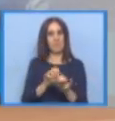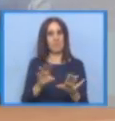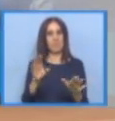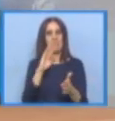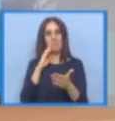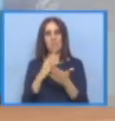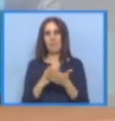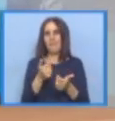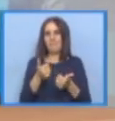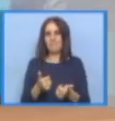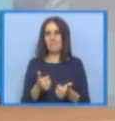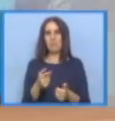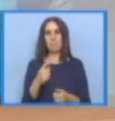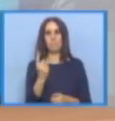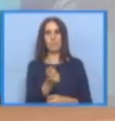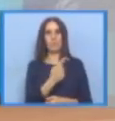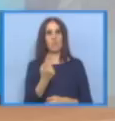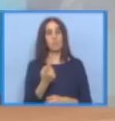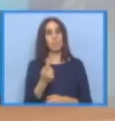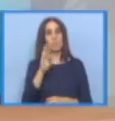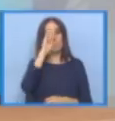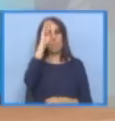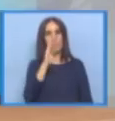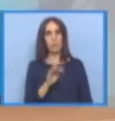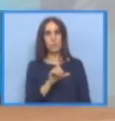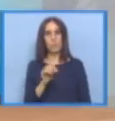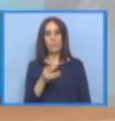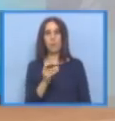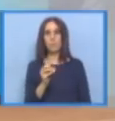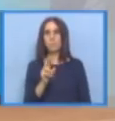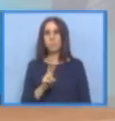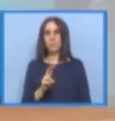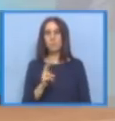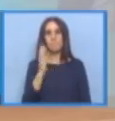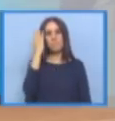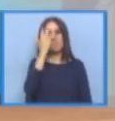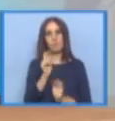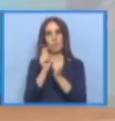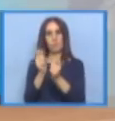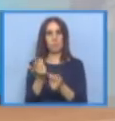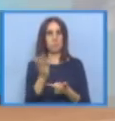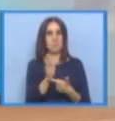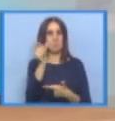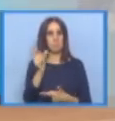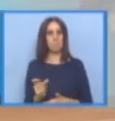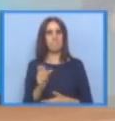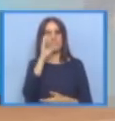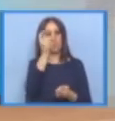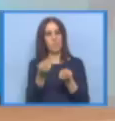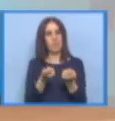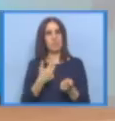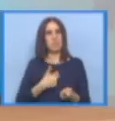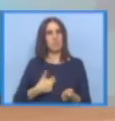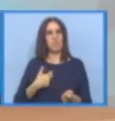deram frutos muito bons para nós e por isso é que o Papa João Paulo II o beatificou como o exemplo de um governante cristão, de alguém que